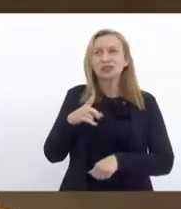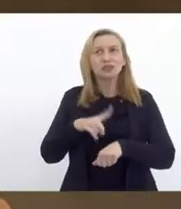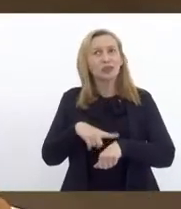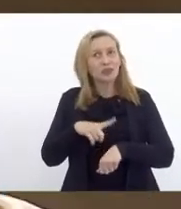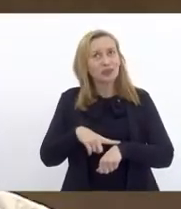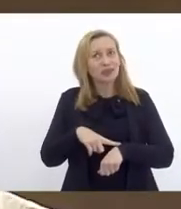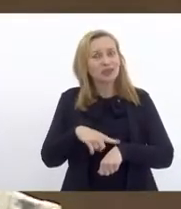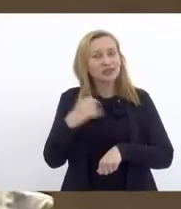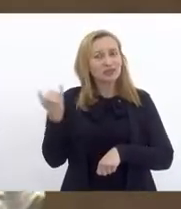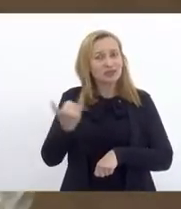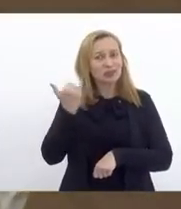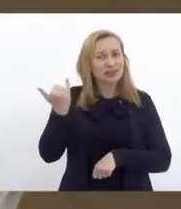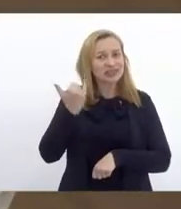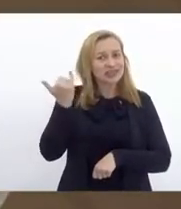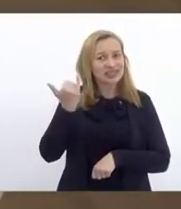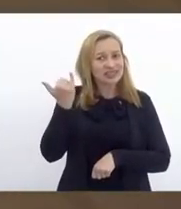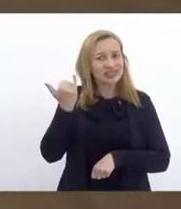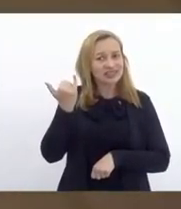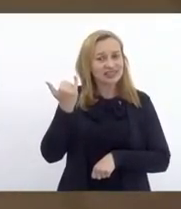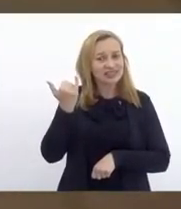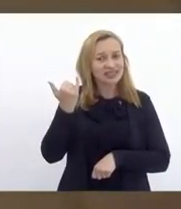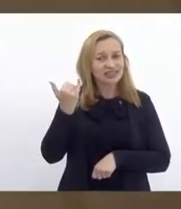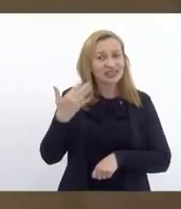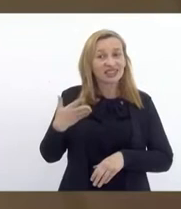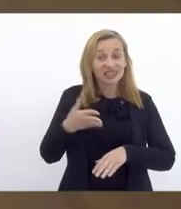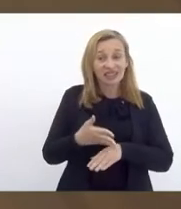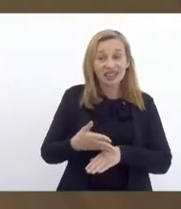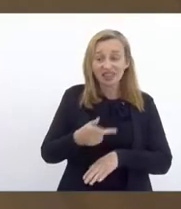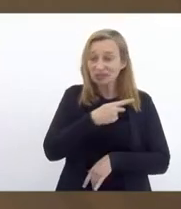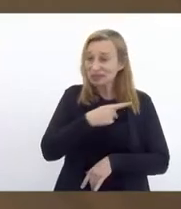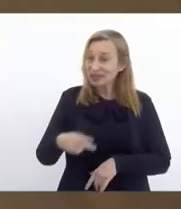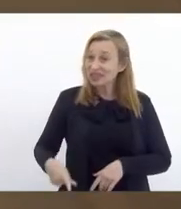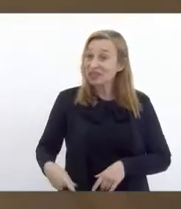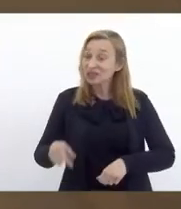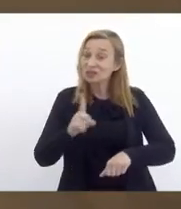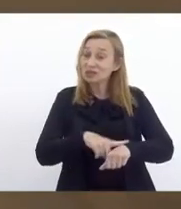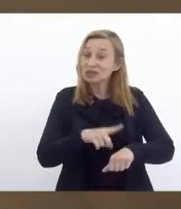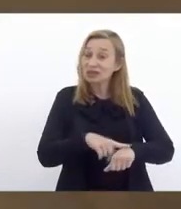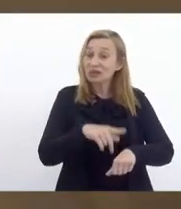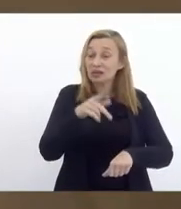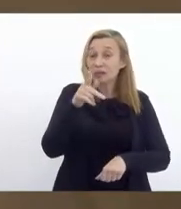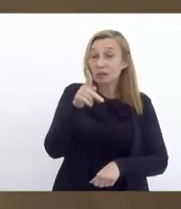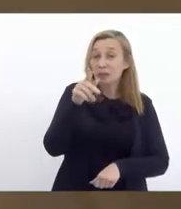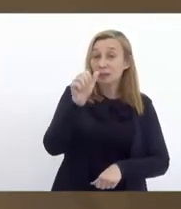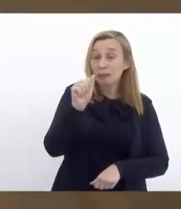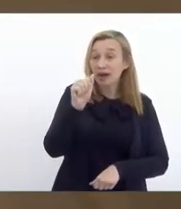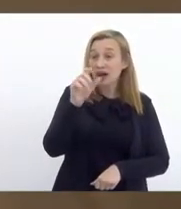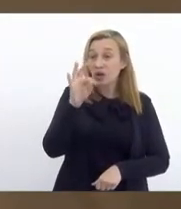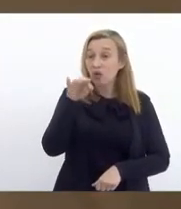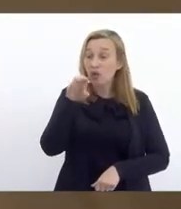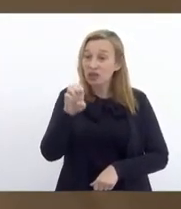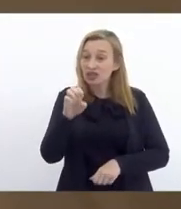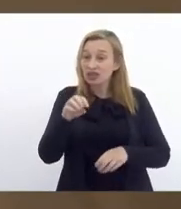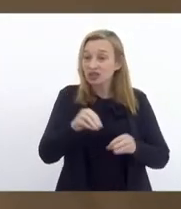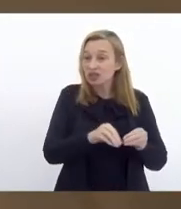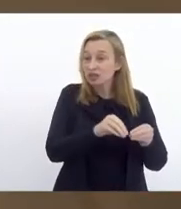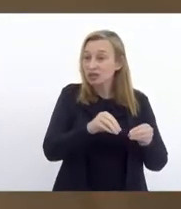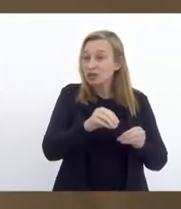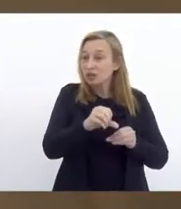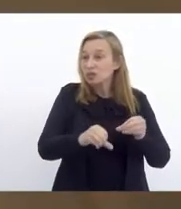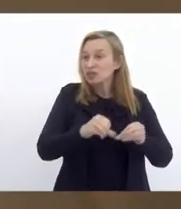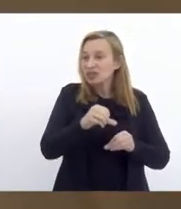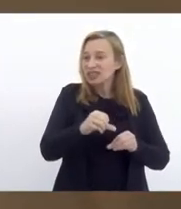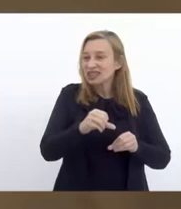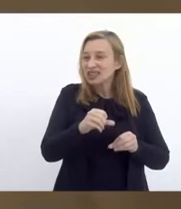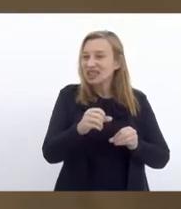muito importante da intervenção do presidente, né, no momento de um pacote de mudança de